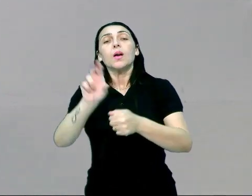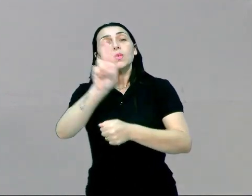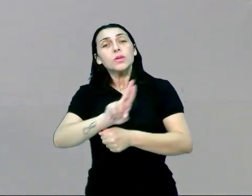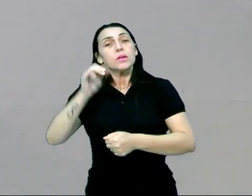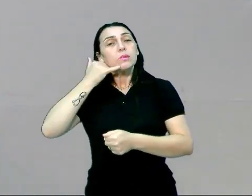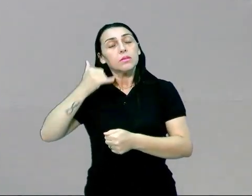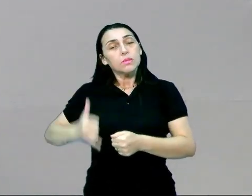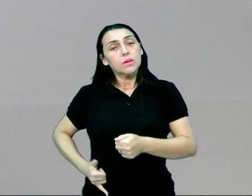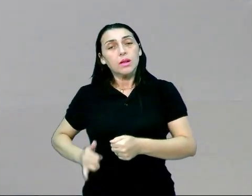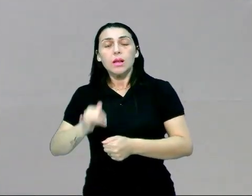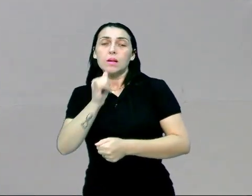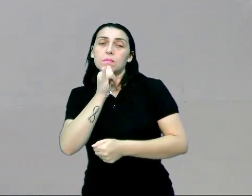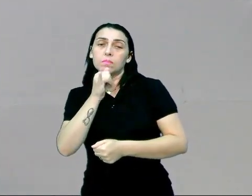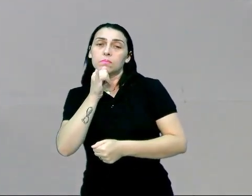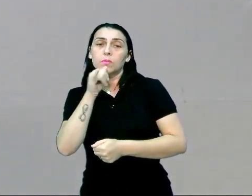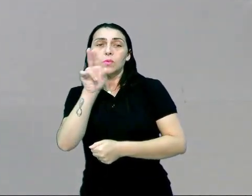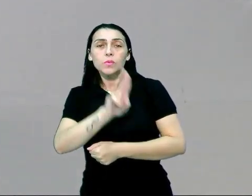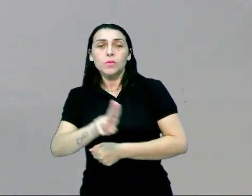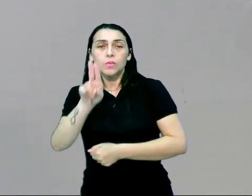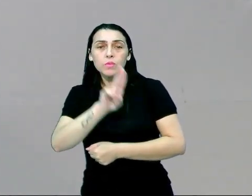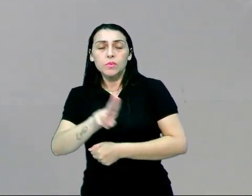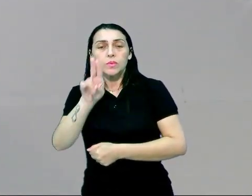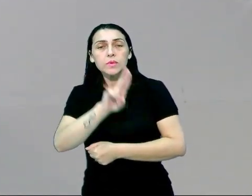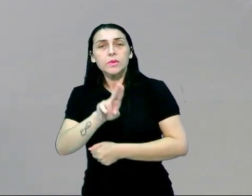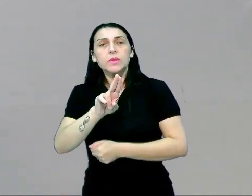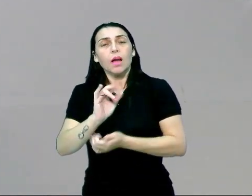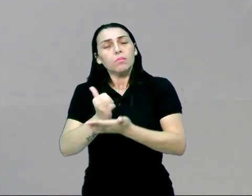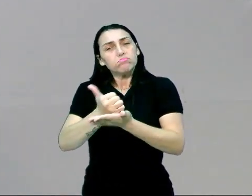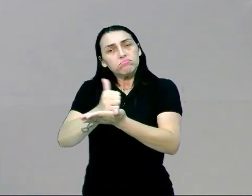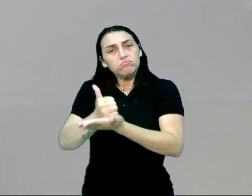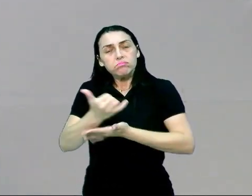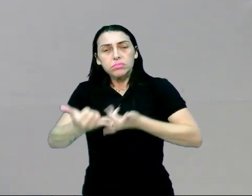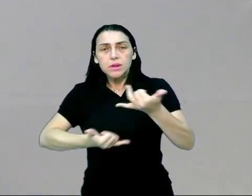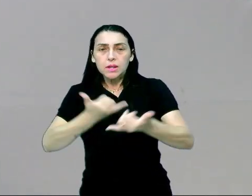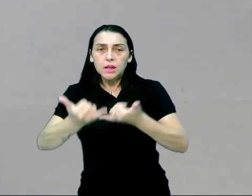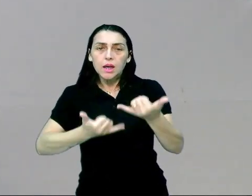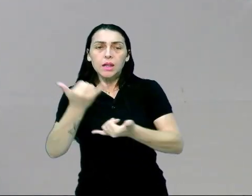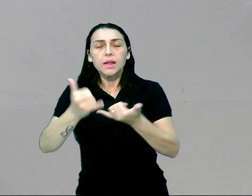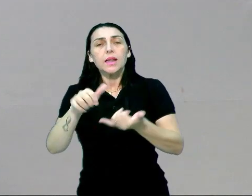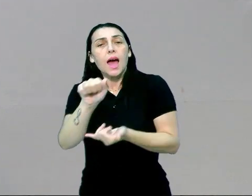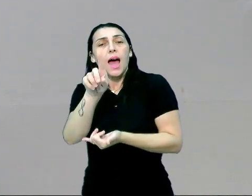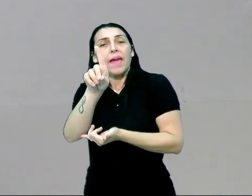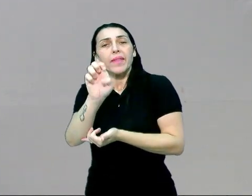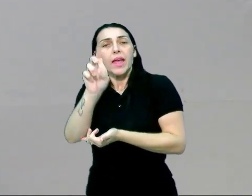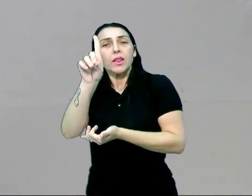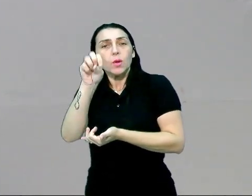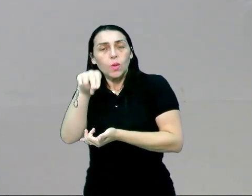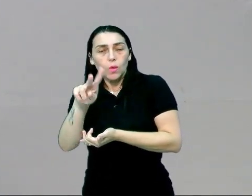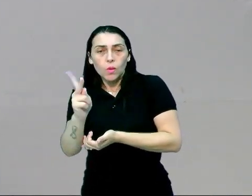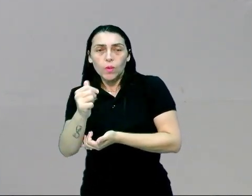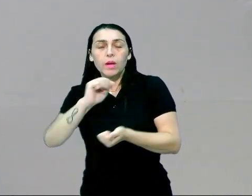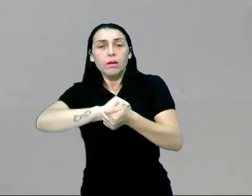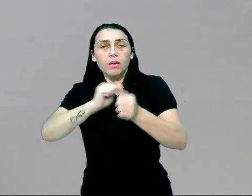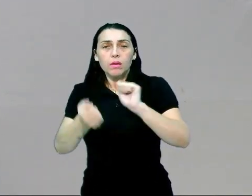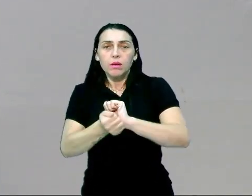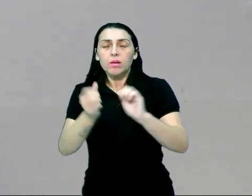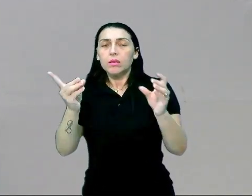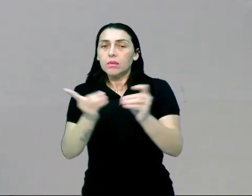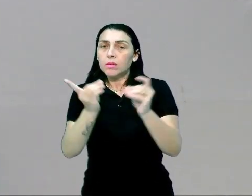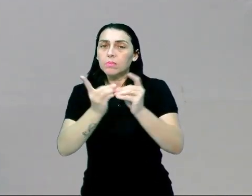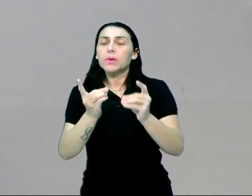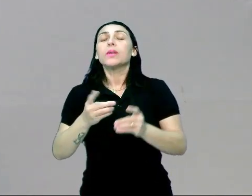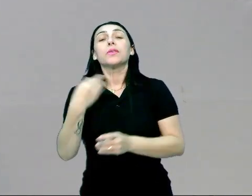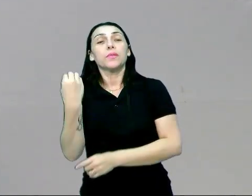o celular, por exemplo, usando forca para jogar, a brincadeira do adedonha. Isso são dinâmicas de adaptação para a